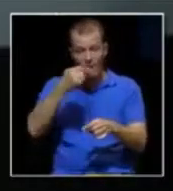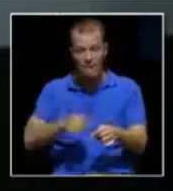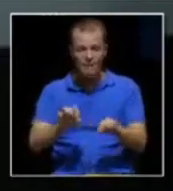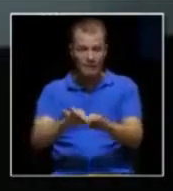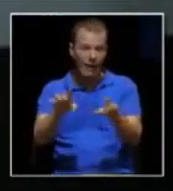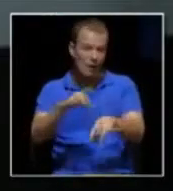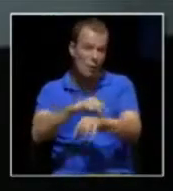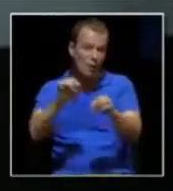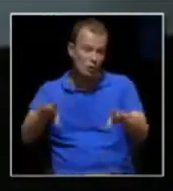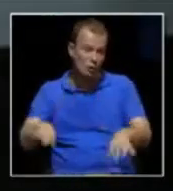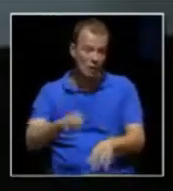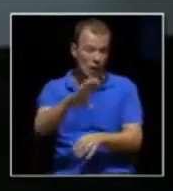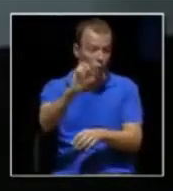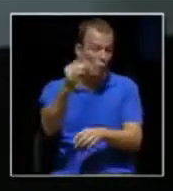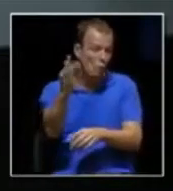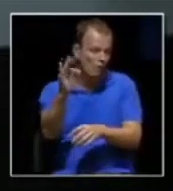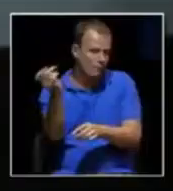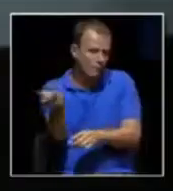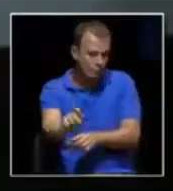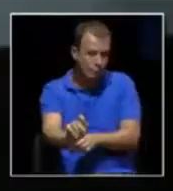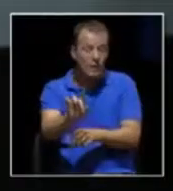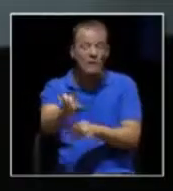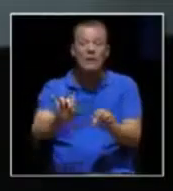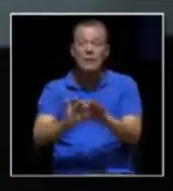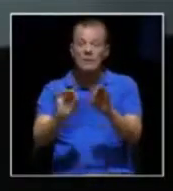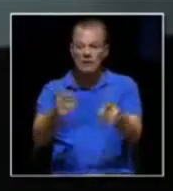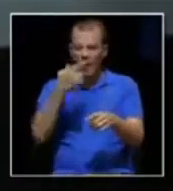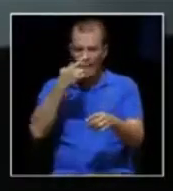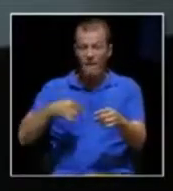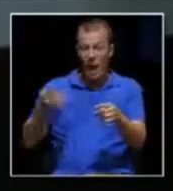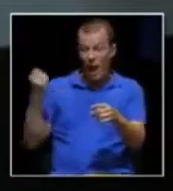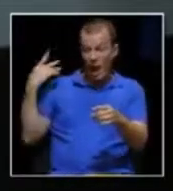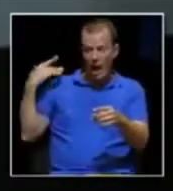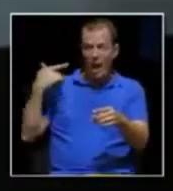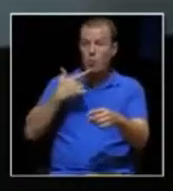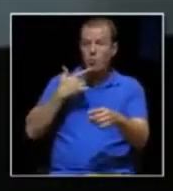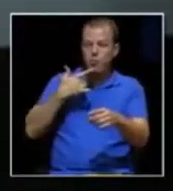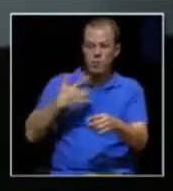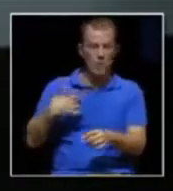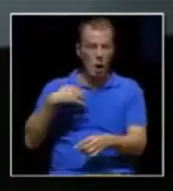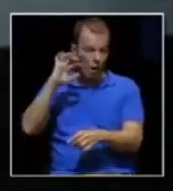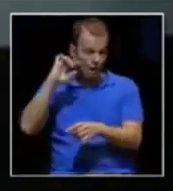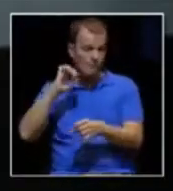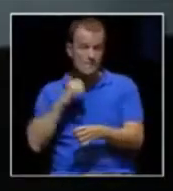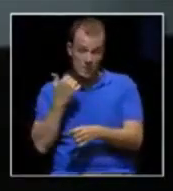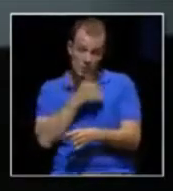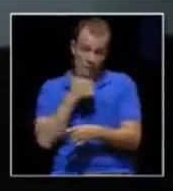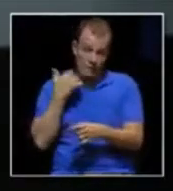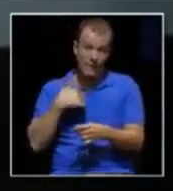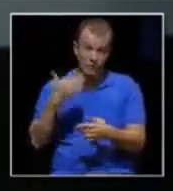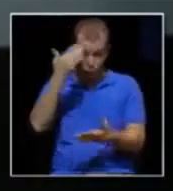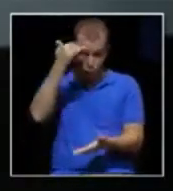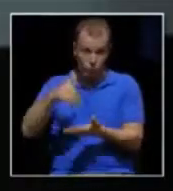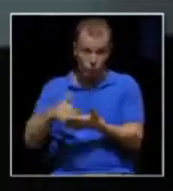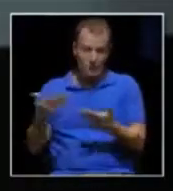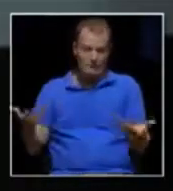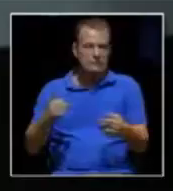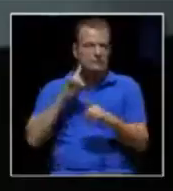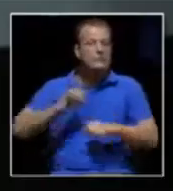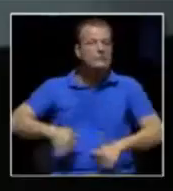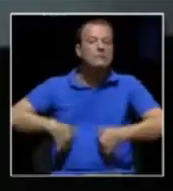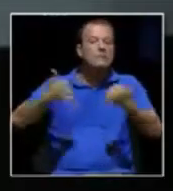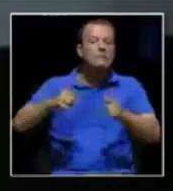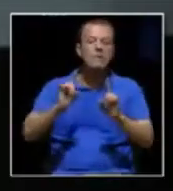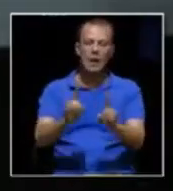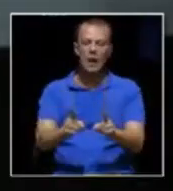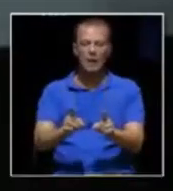do Hospital da CUF descobertas. Já que houve tantos erros no passado e estamos agora a sofrer essas consequências, a prioridade agora